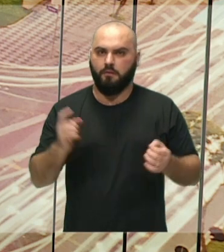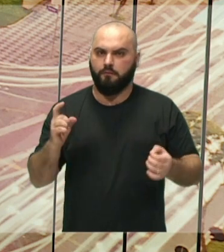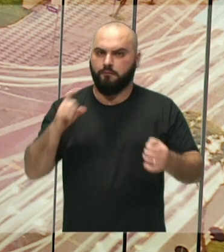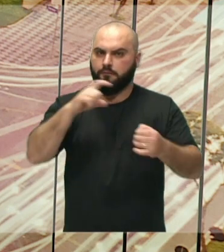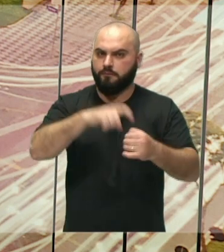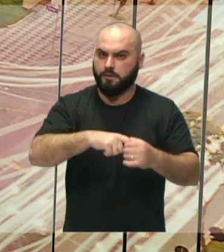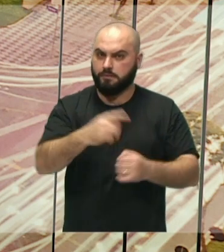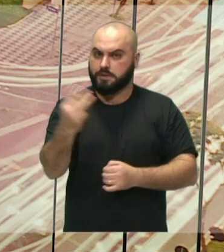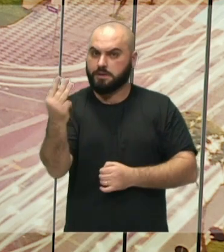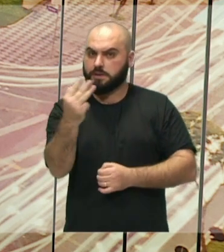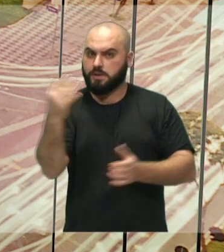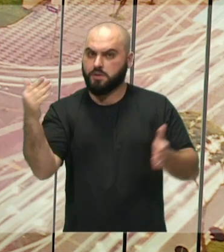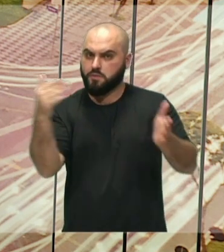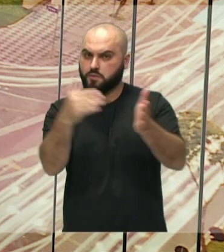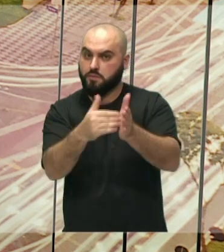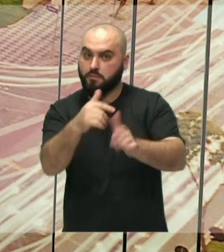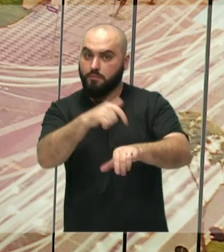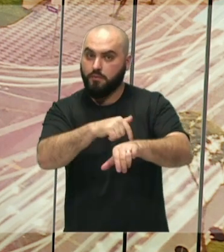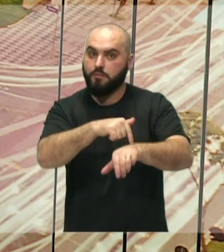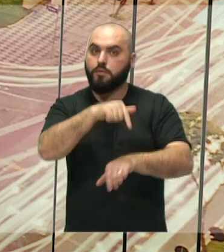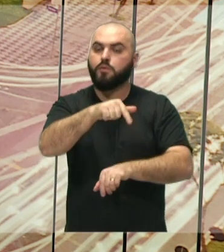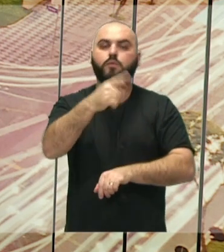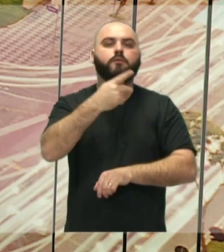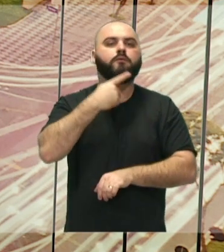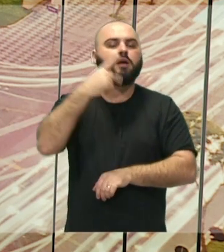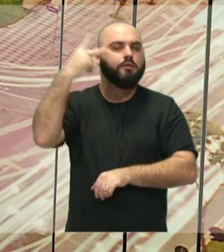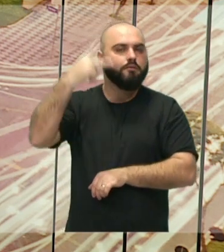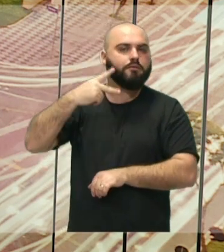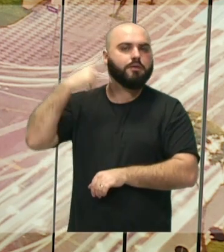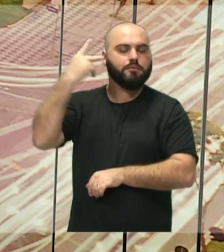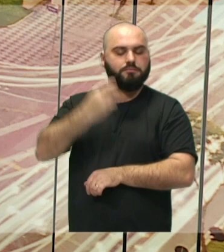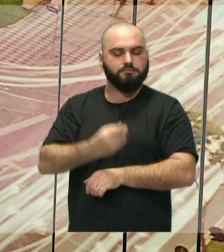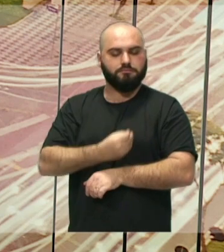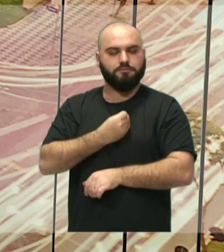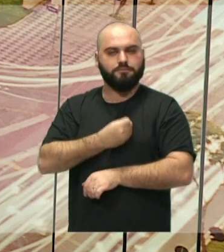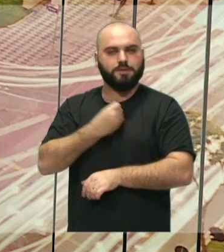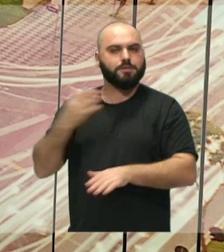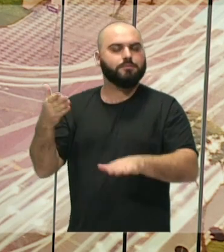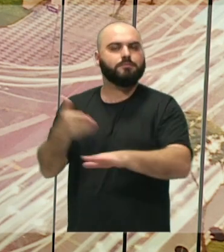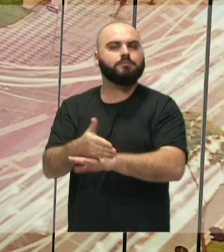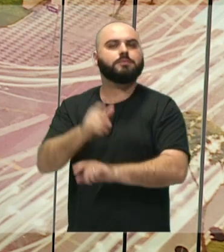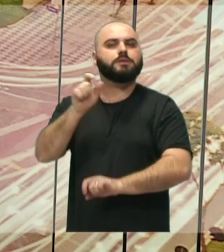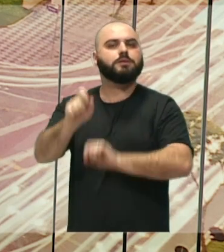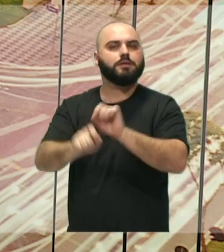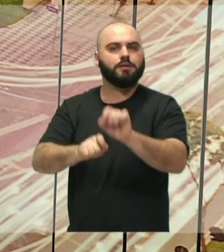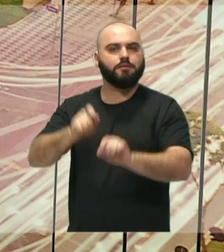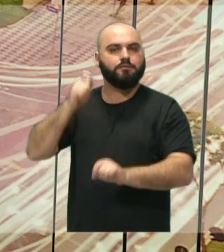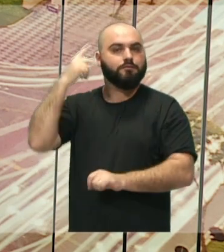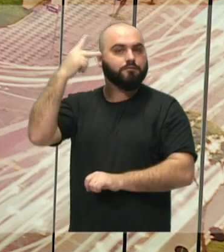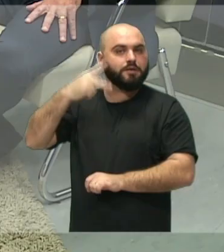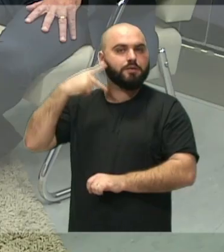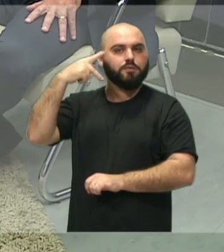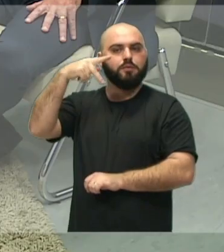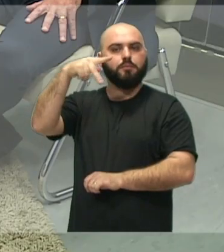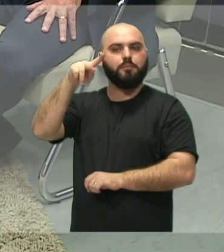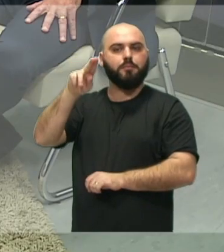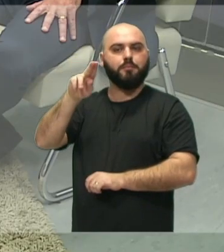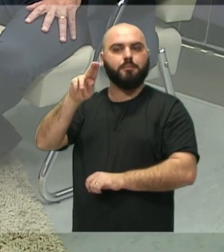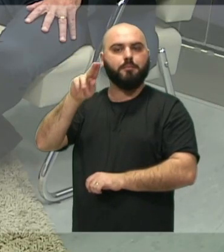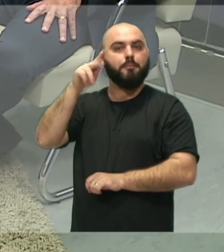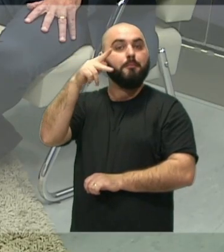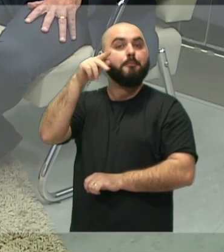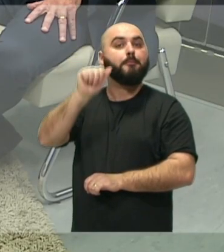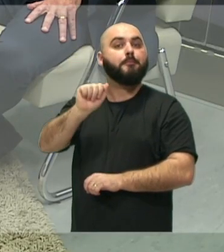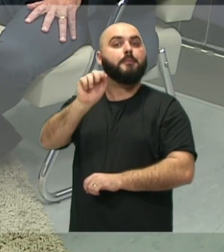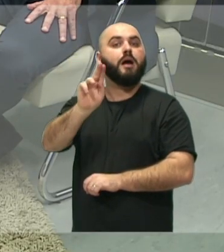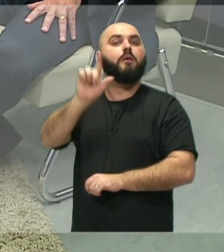Voltamos com o terceiro e último bloco do Fala Vereador. Hoje participa conosco o vereador Paulo Mais, do DEM. Bom, vereador, como é que